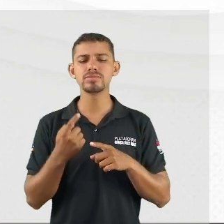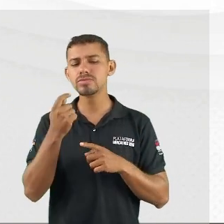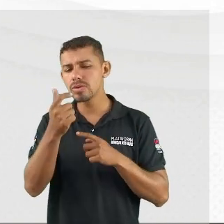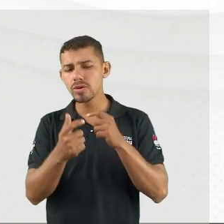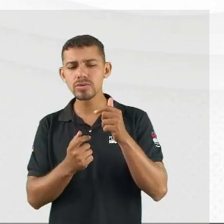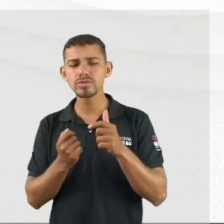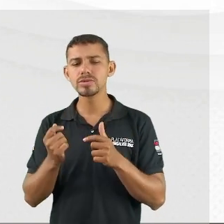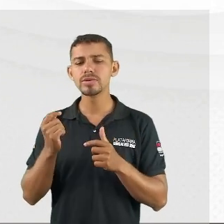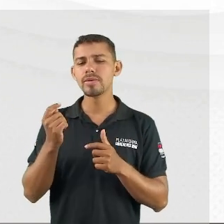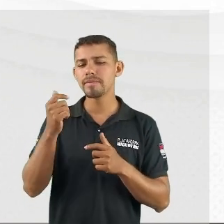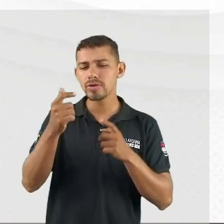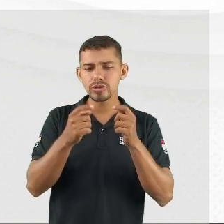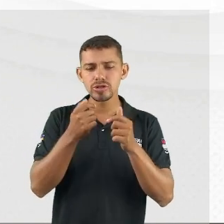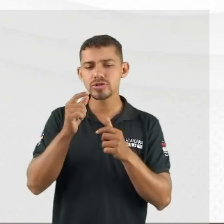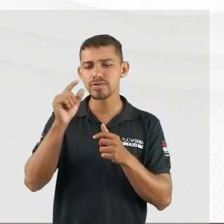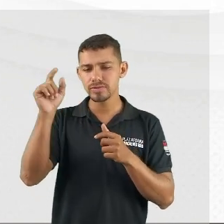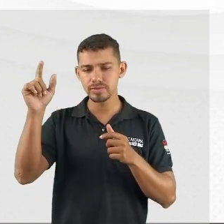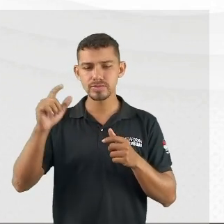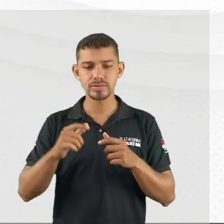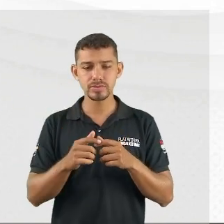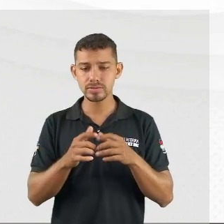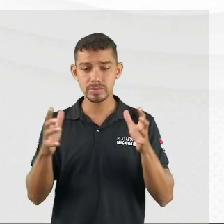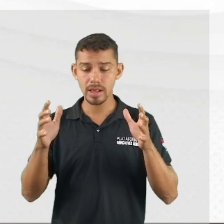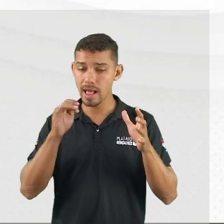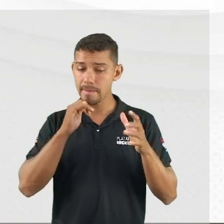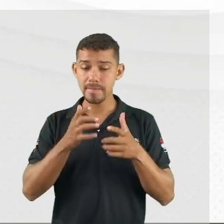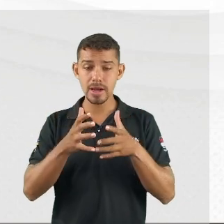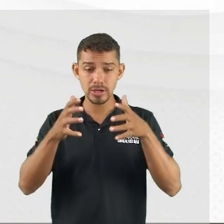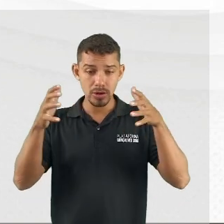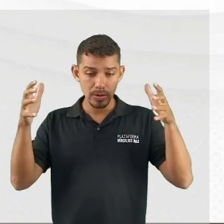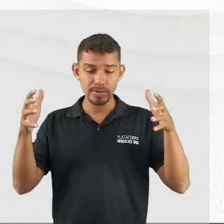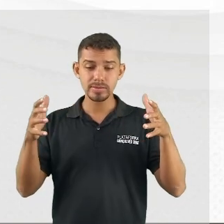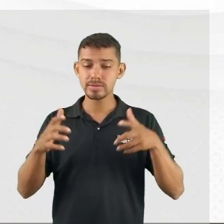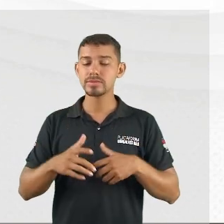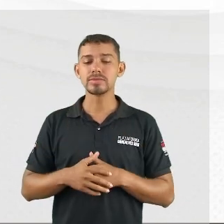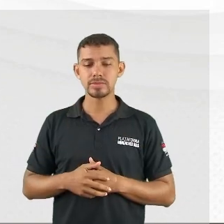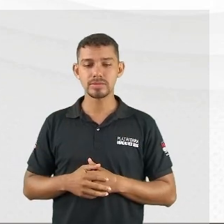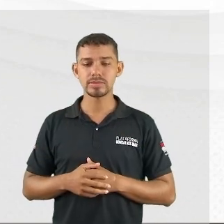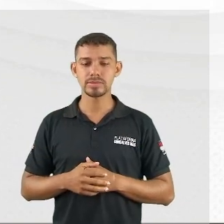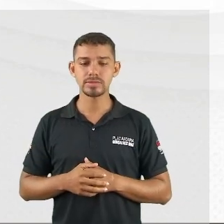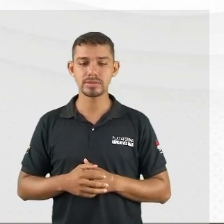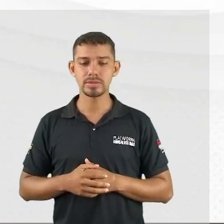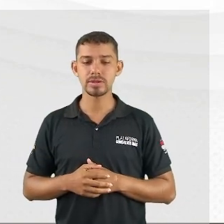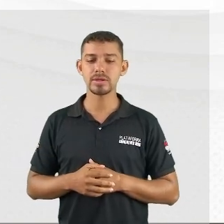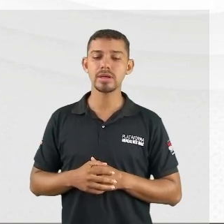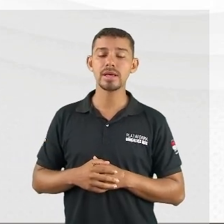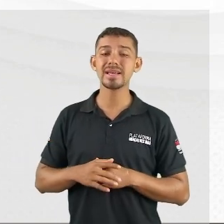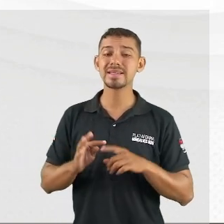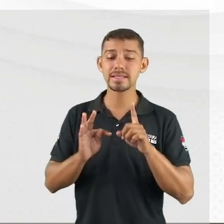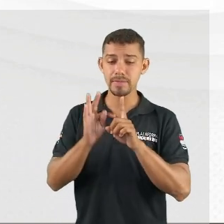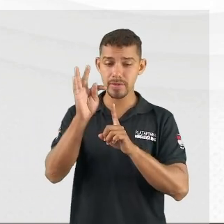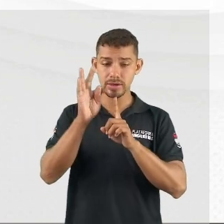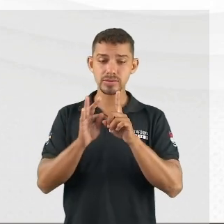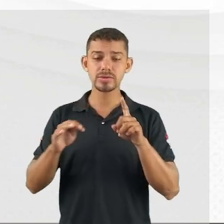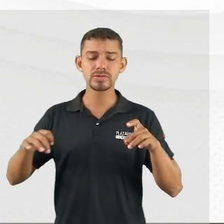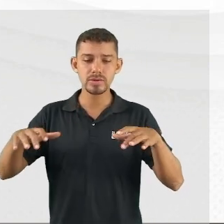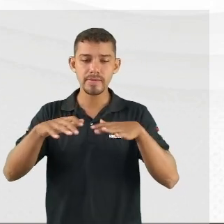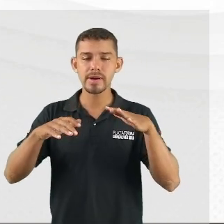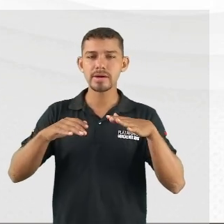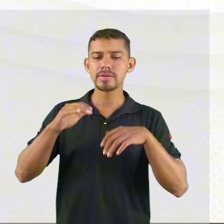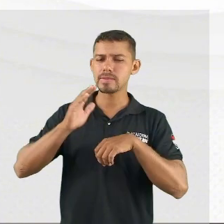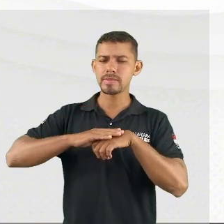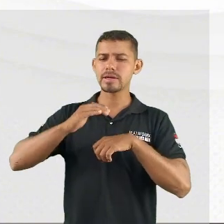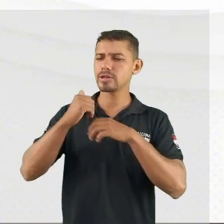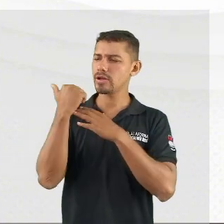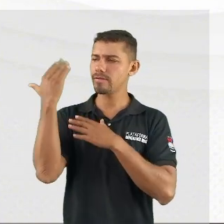pouquinho foge, só um pouquinho foge, mas a maior parte fica aqui dentro, fazendo com que a temperatura dentro da estufa fique bem maior